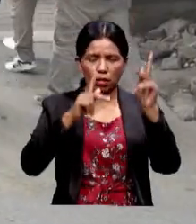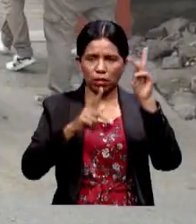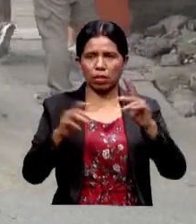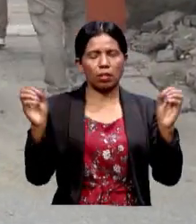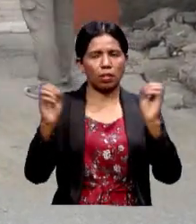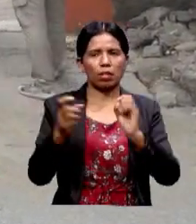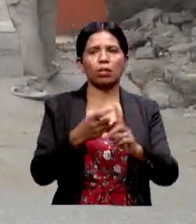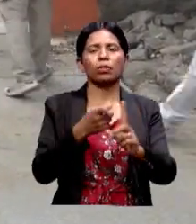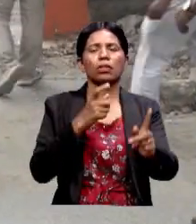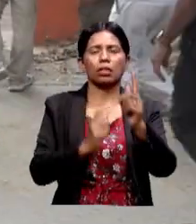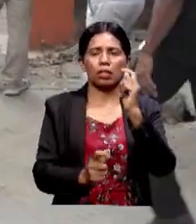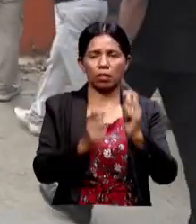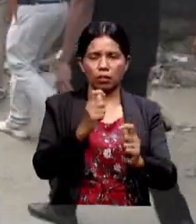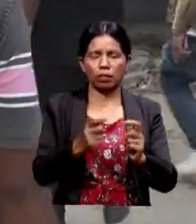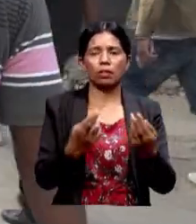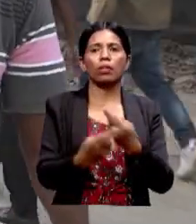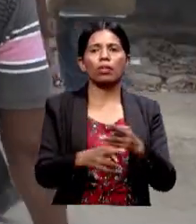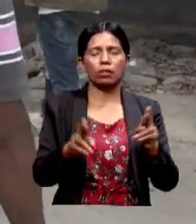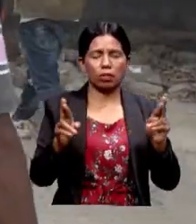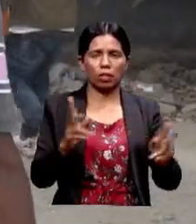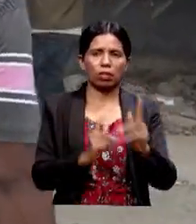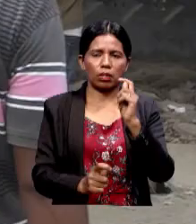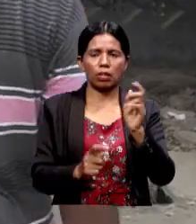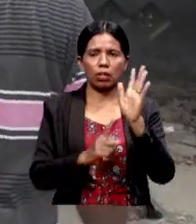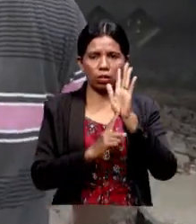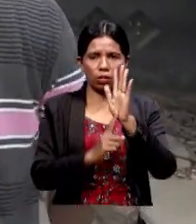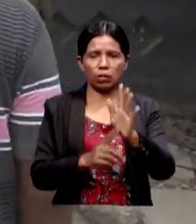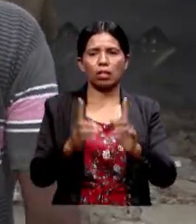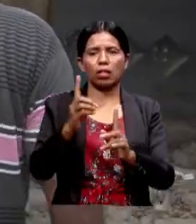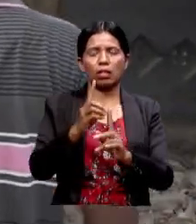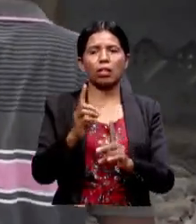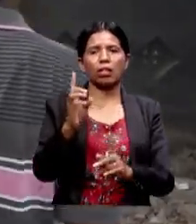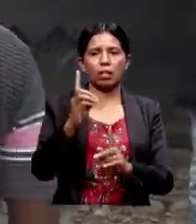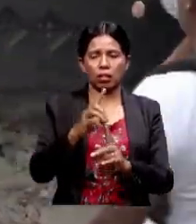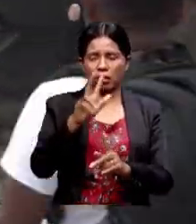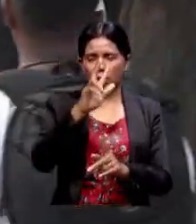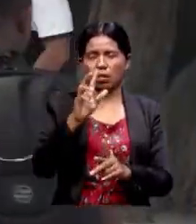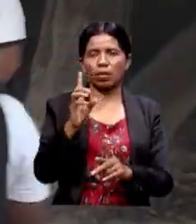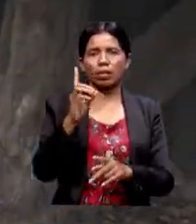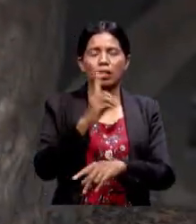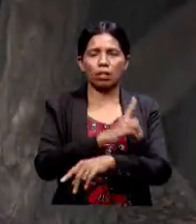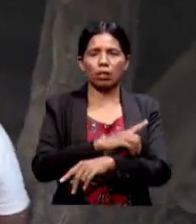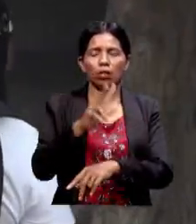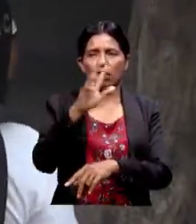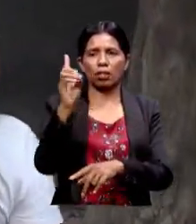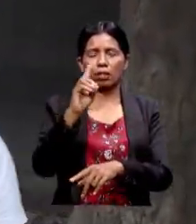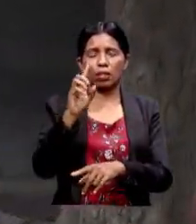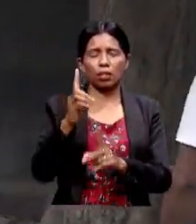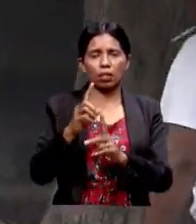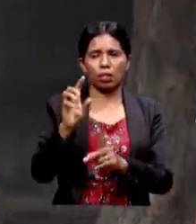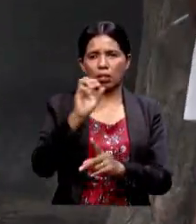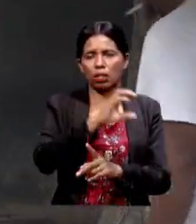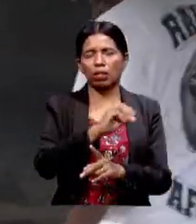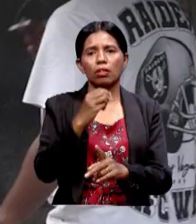husi tribunal. O resultado tribunal nian nebe fosai e loron quarta, o de decide liberta LM husi caso